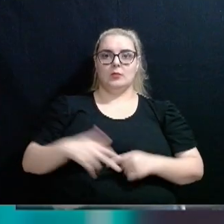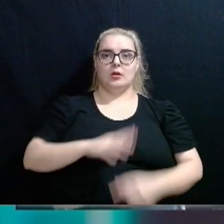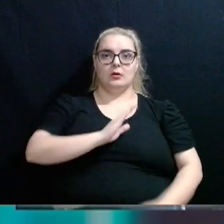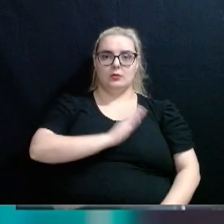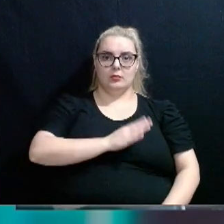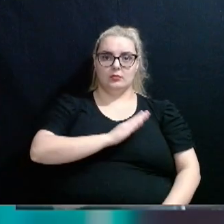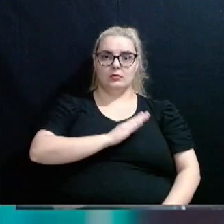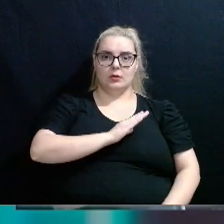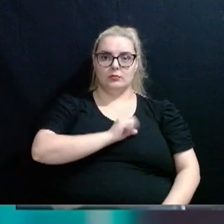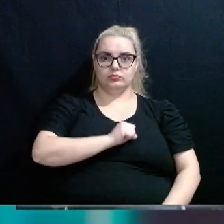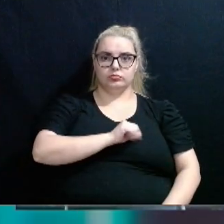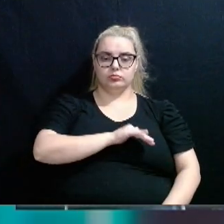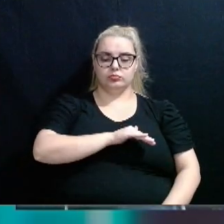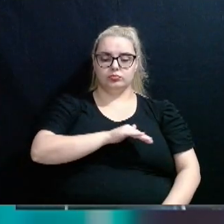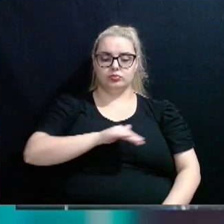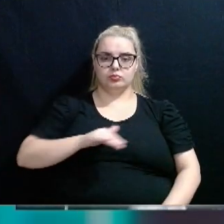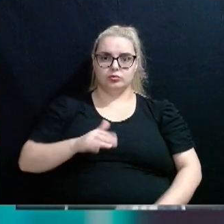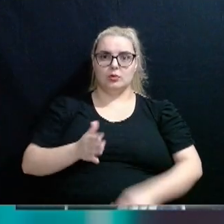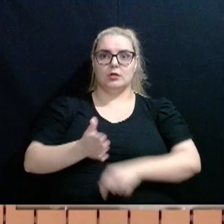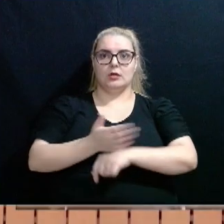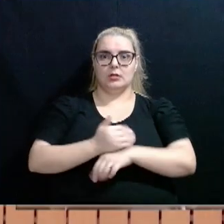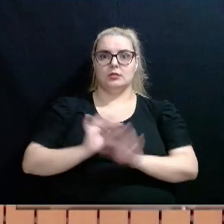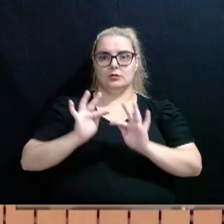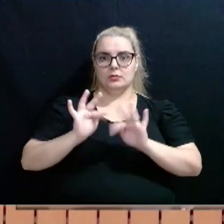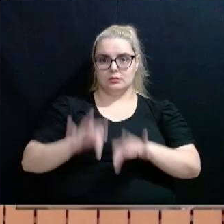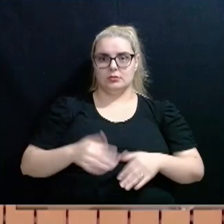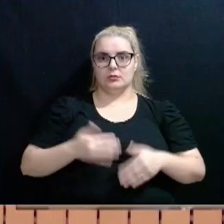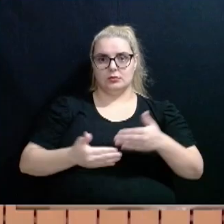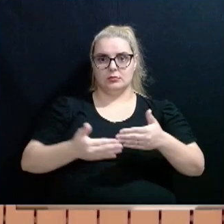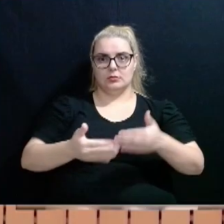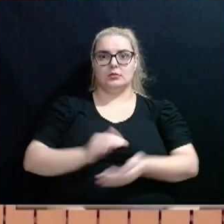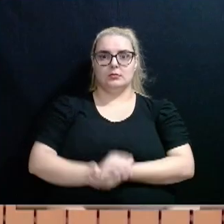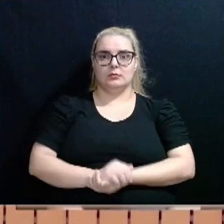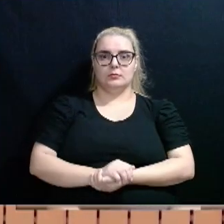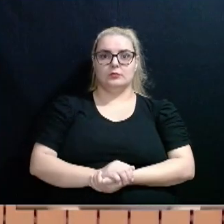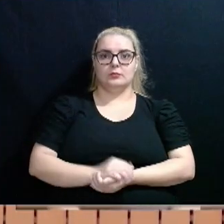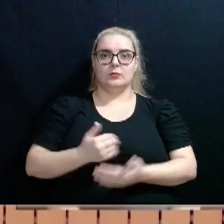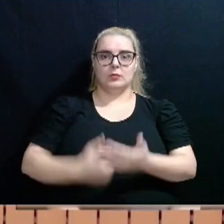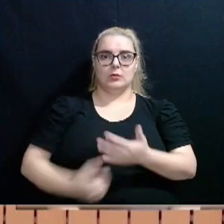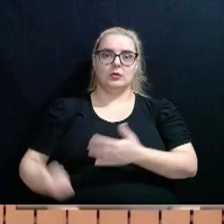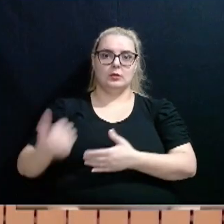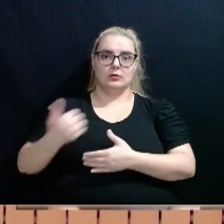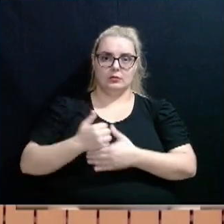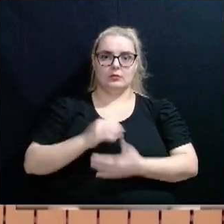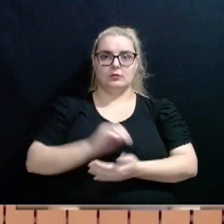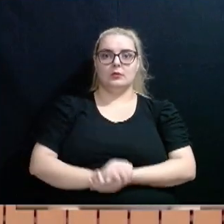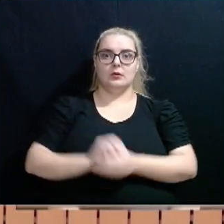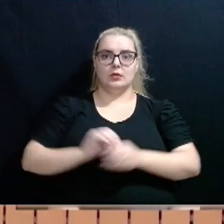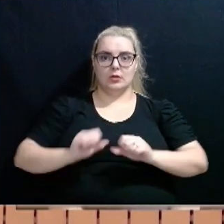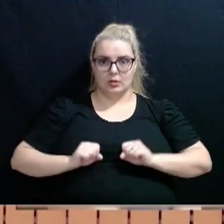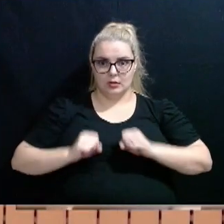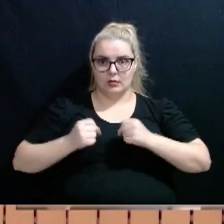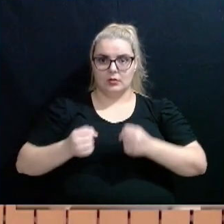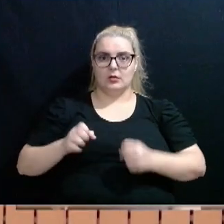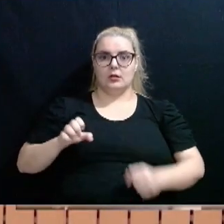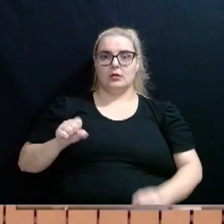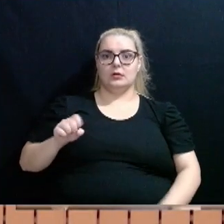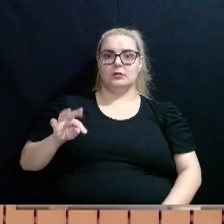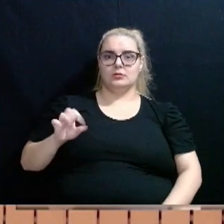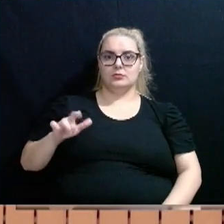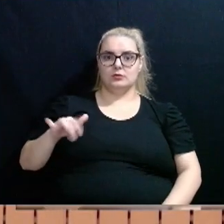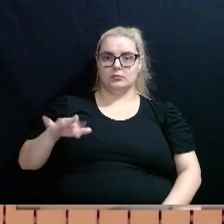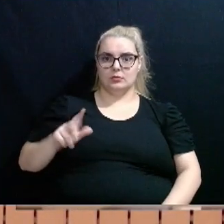cardíacos antes da finalização do processo. A prioridade é dar vida. Defender a assistolia fetal é